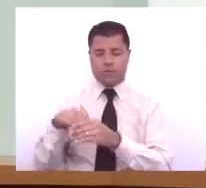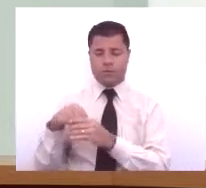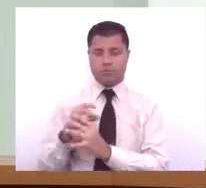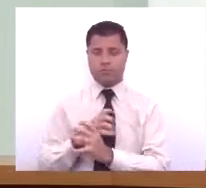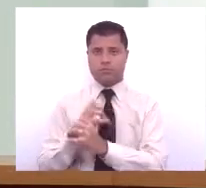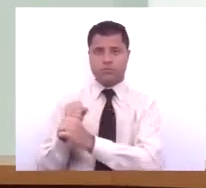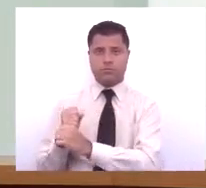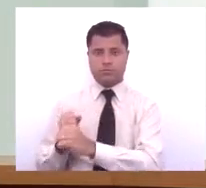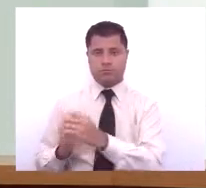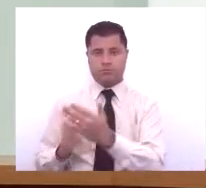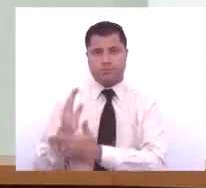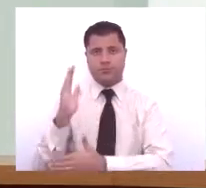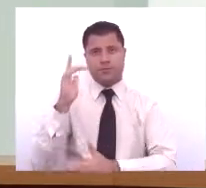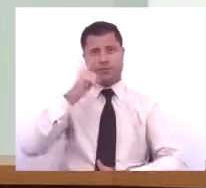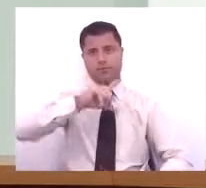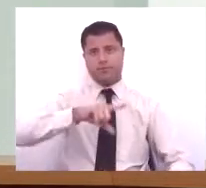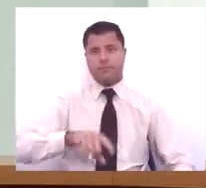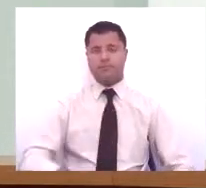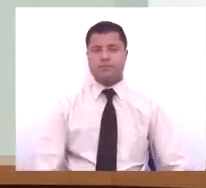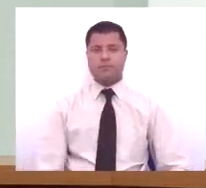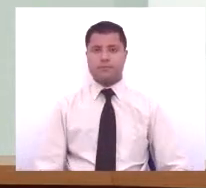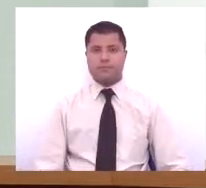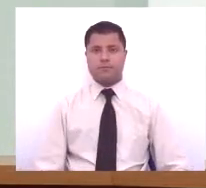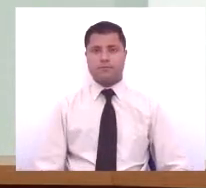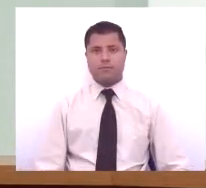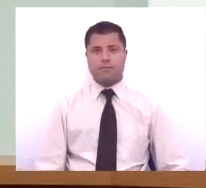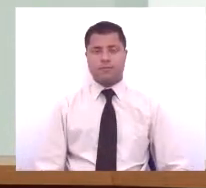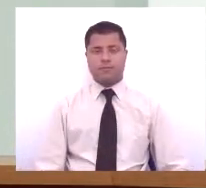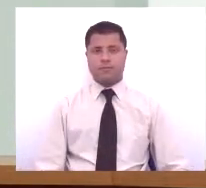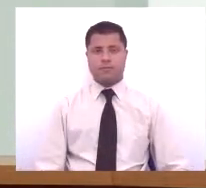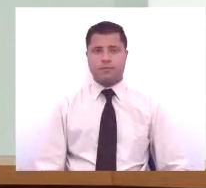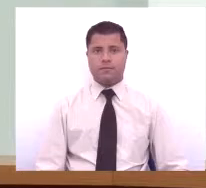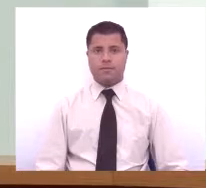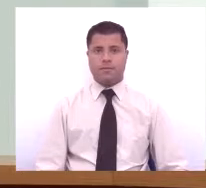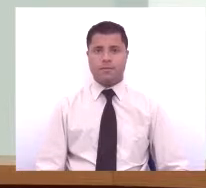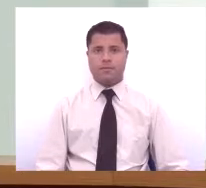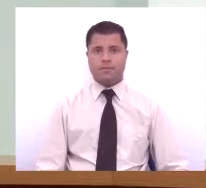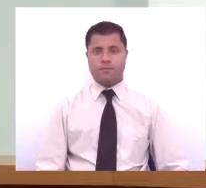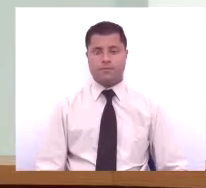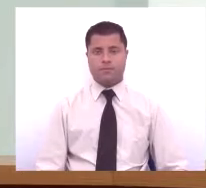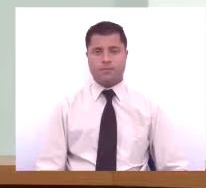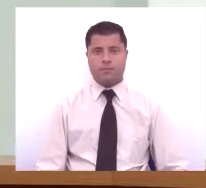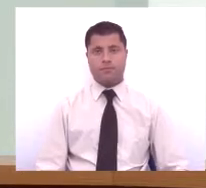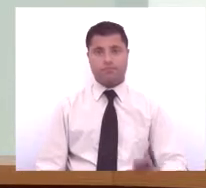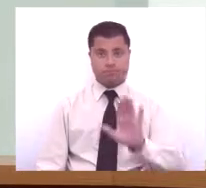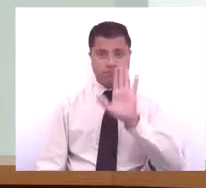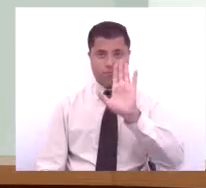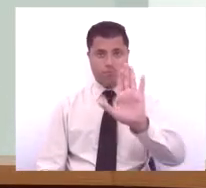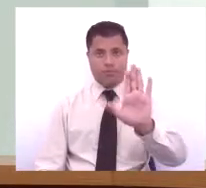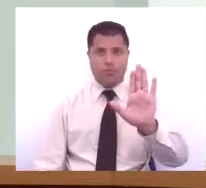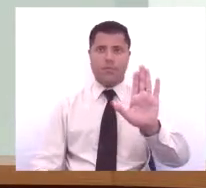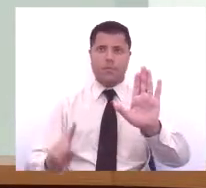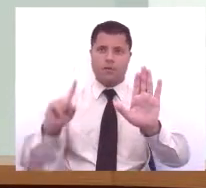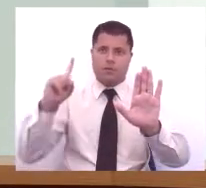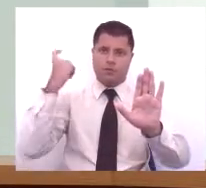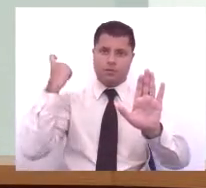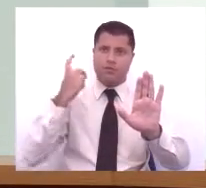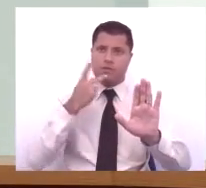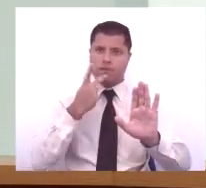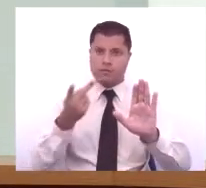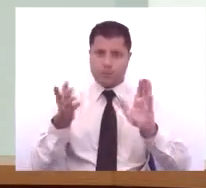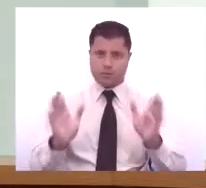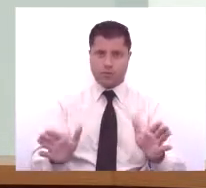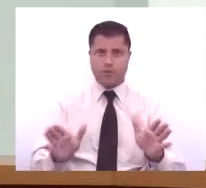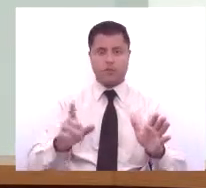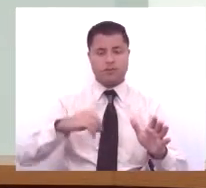Mas, meus caros colegas, Como já foi dito aqui nessa tribuna, temos que